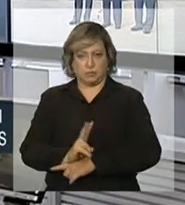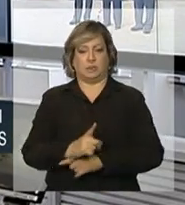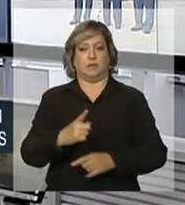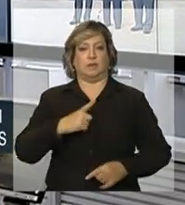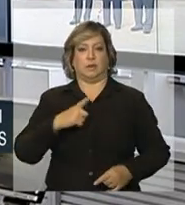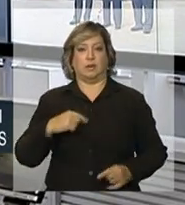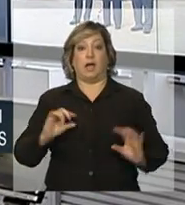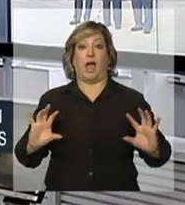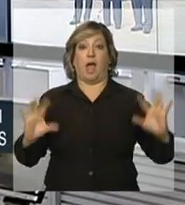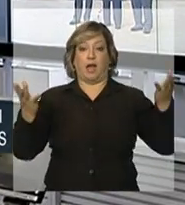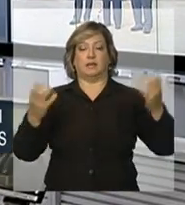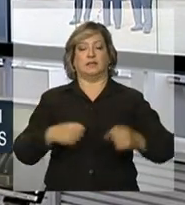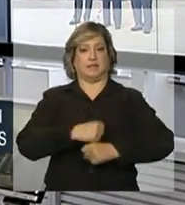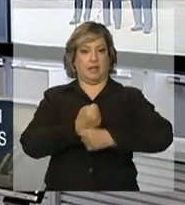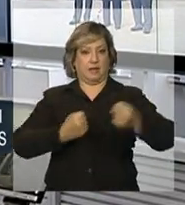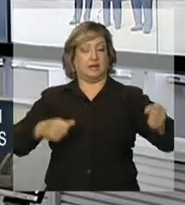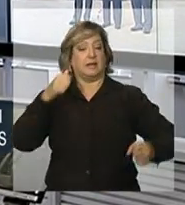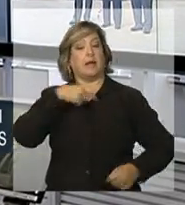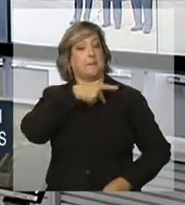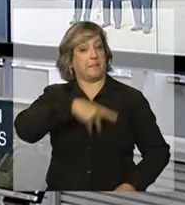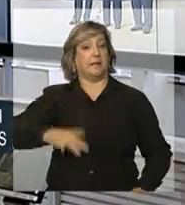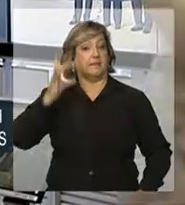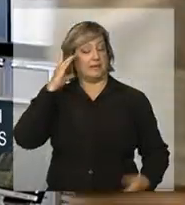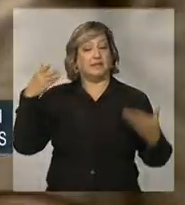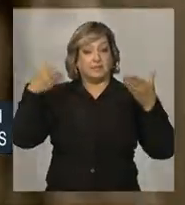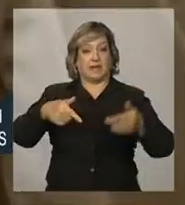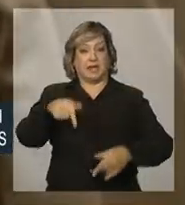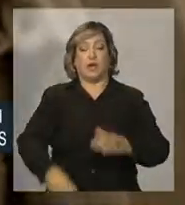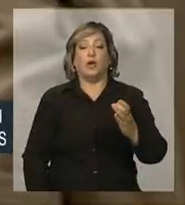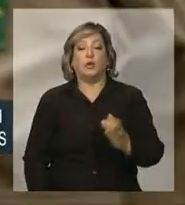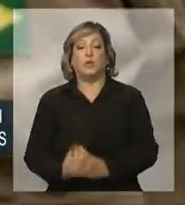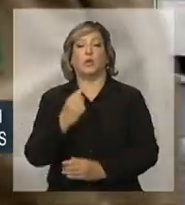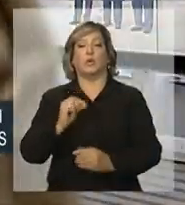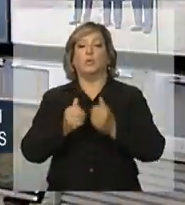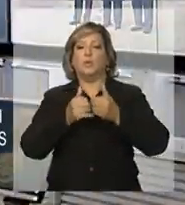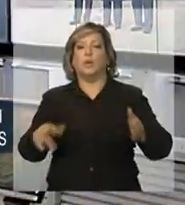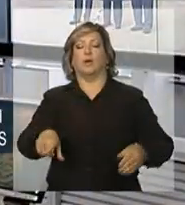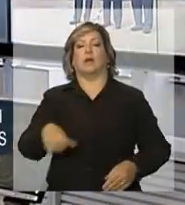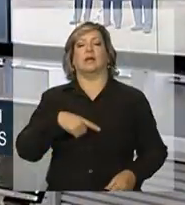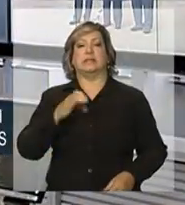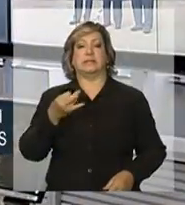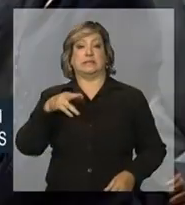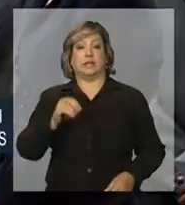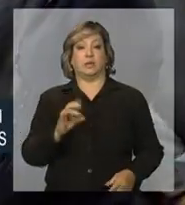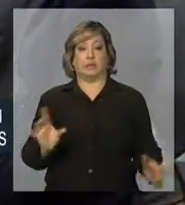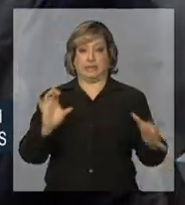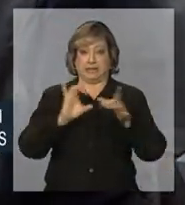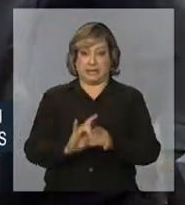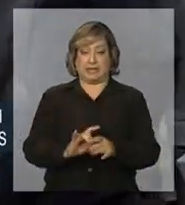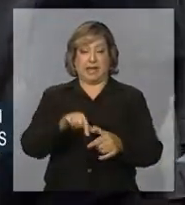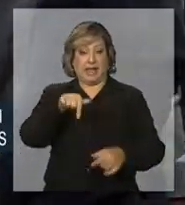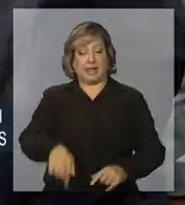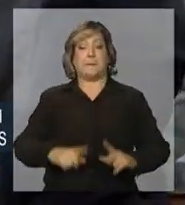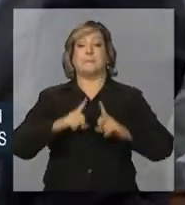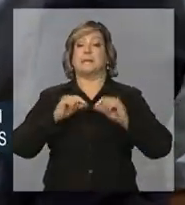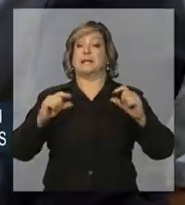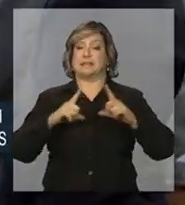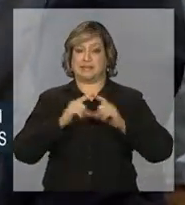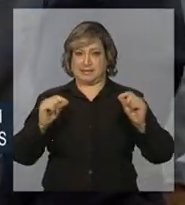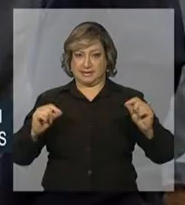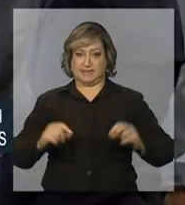Grandes Eventos. A presidenta Dilma Rousseff participa da inauguração desse Centro Integrado aqui em